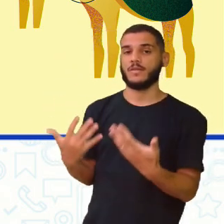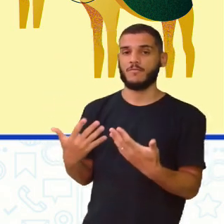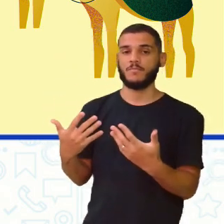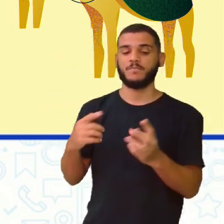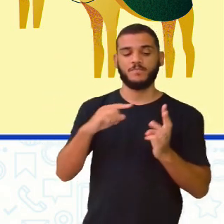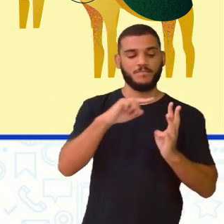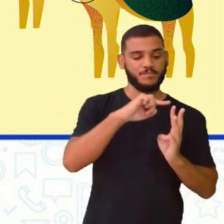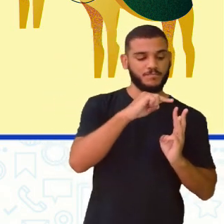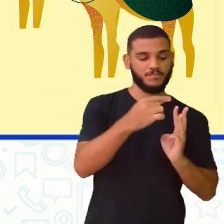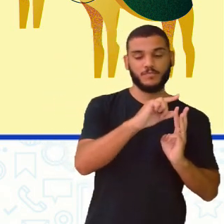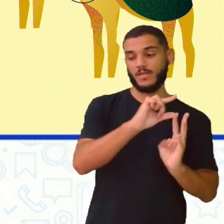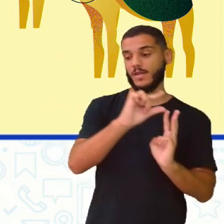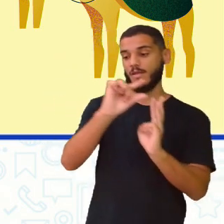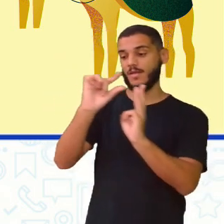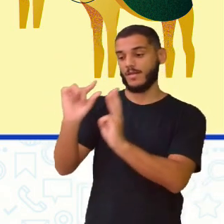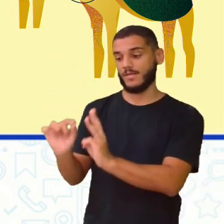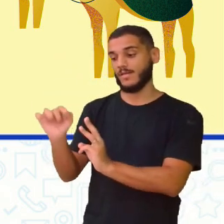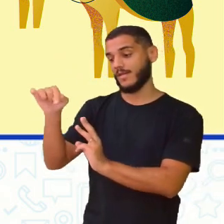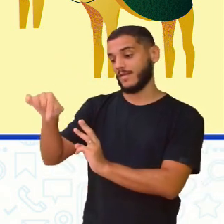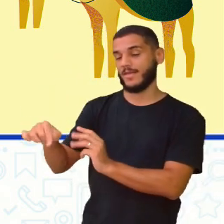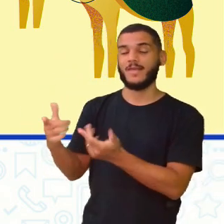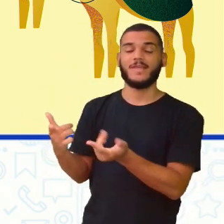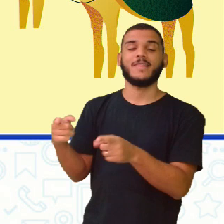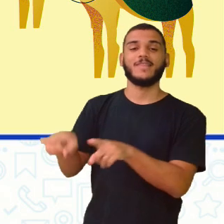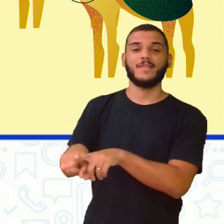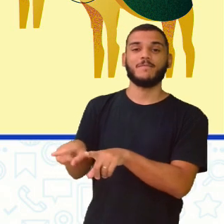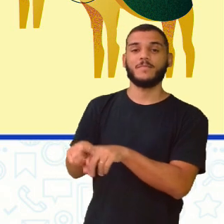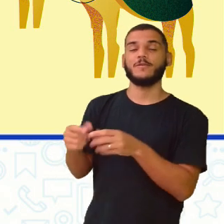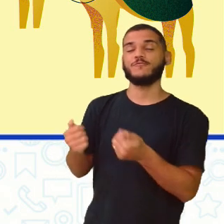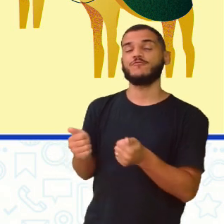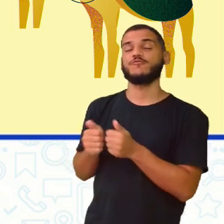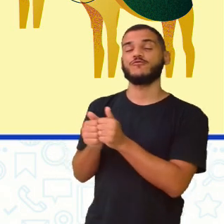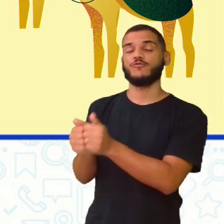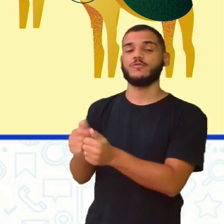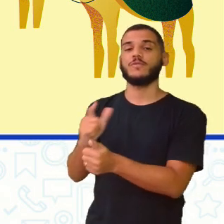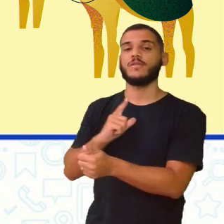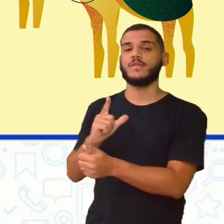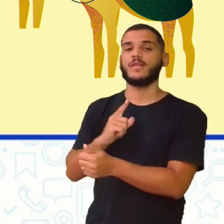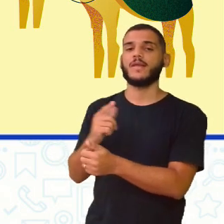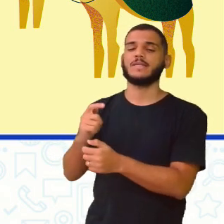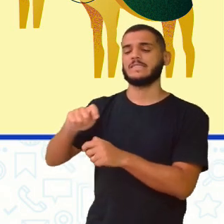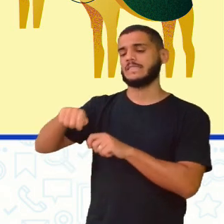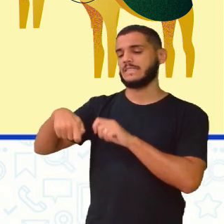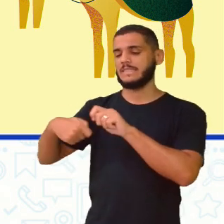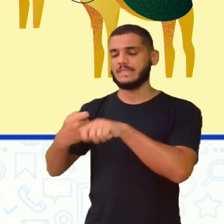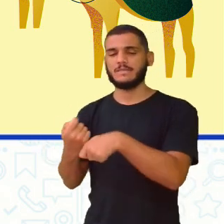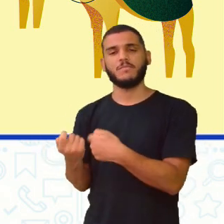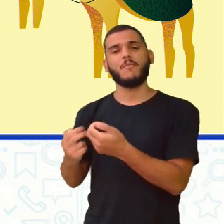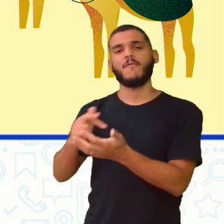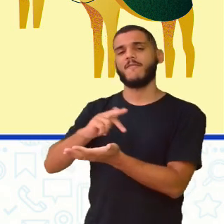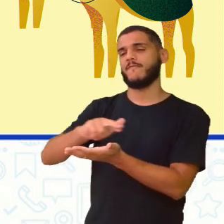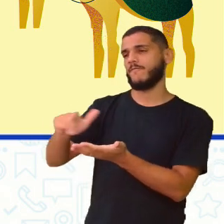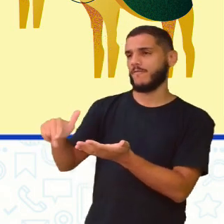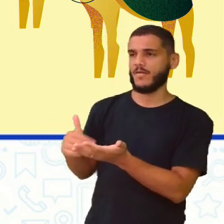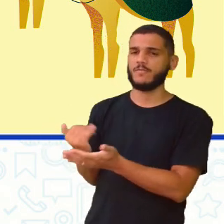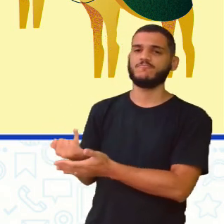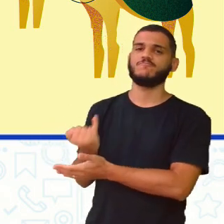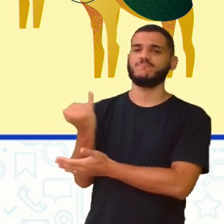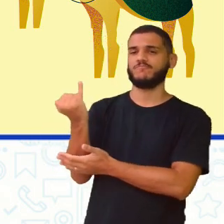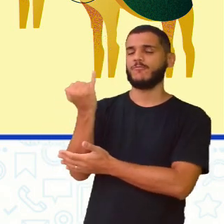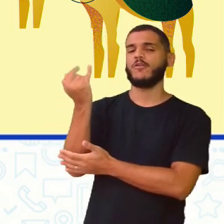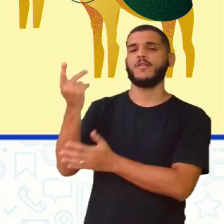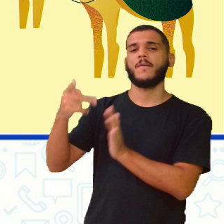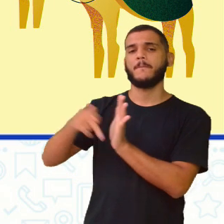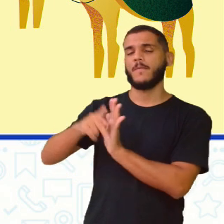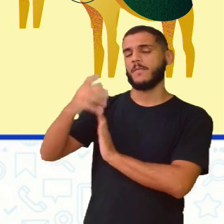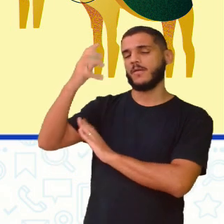reis vieram, não é? E trouxeram consigo, não é? Elementos importantes para uma realeza,